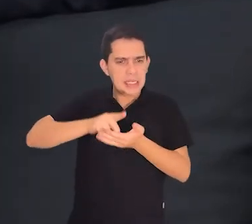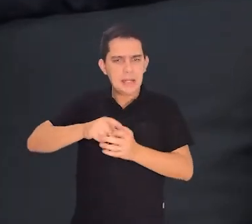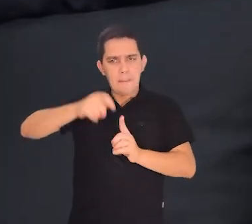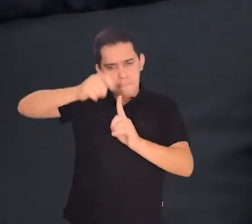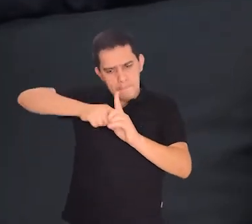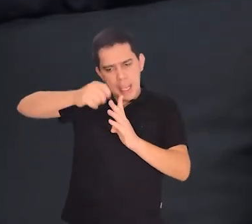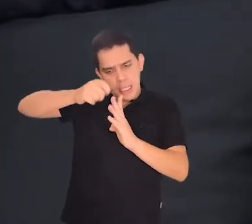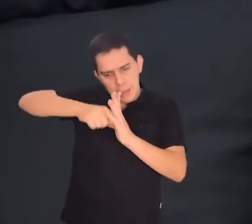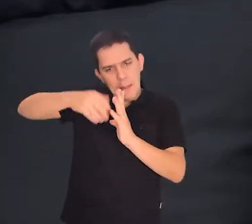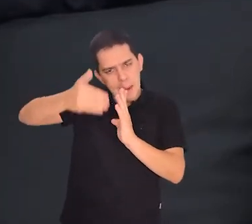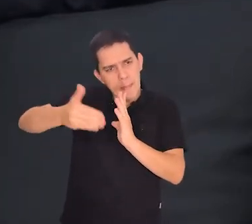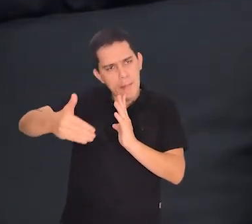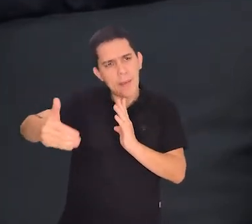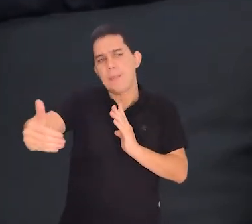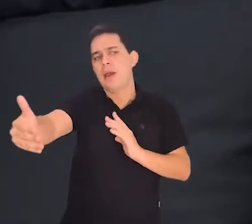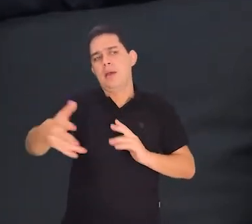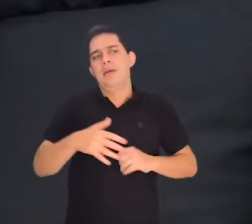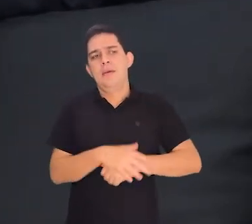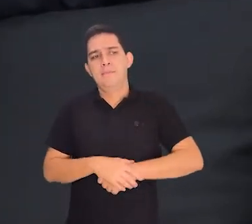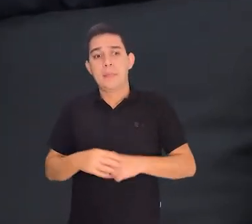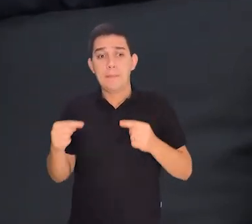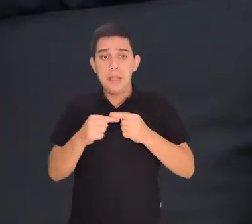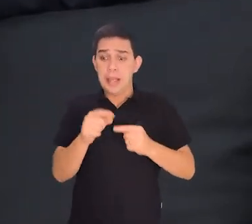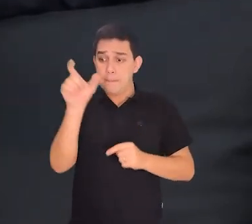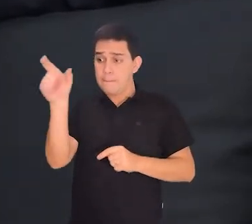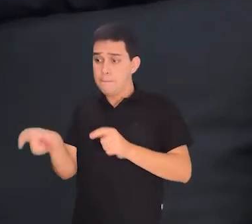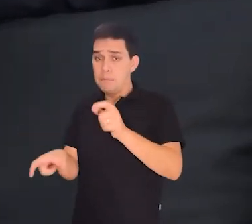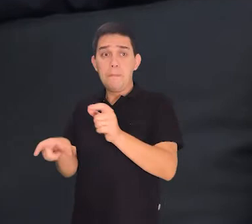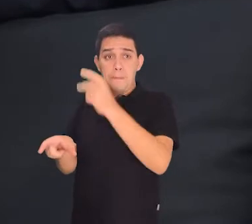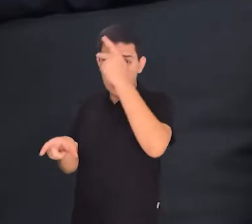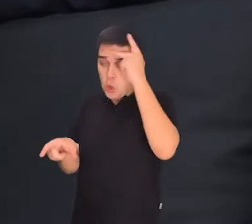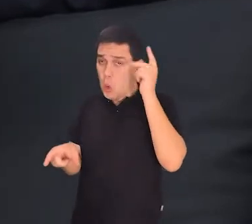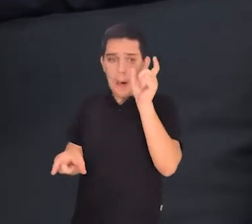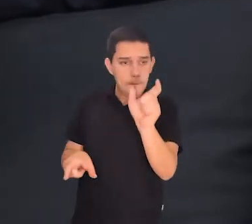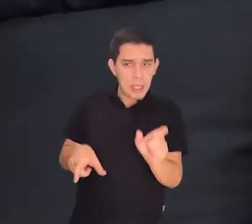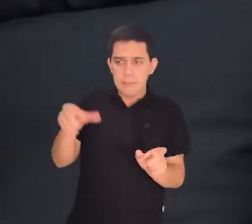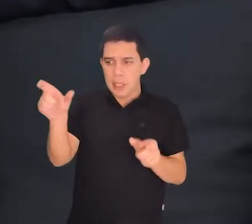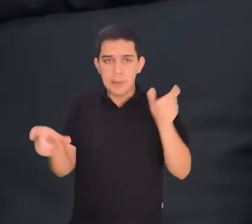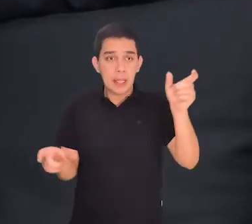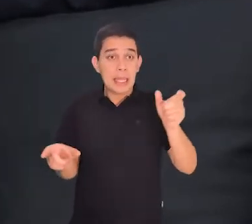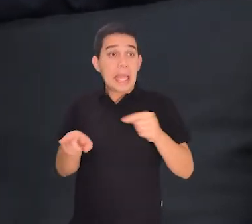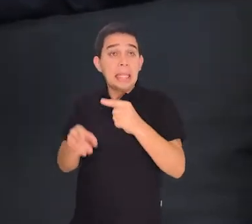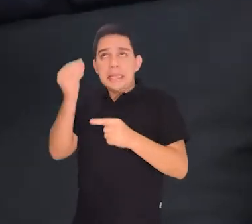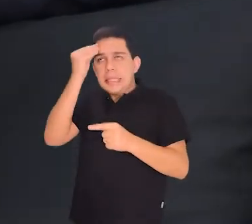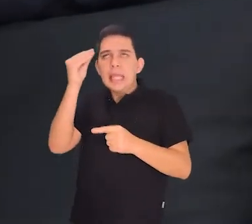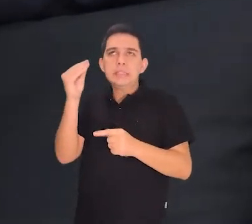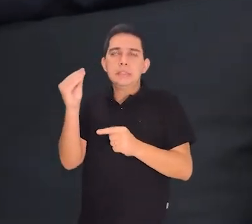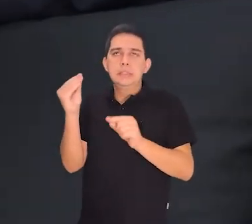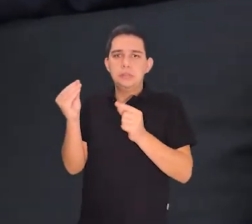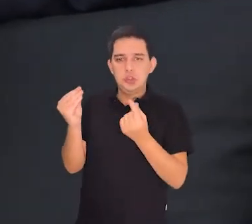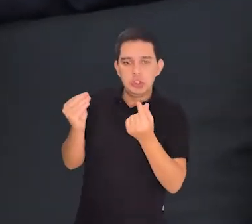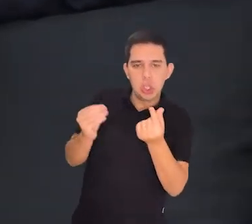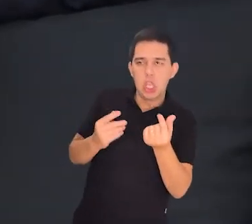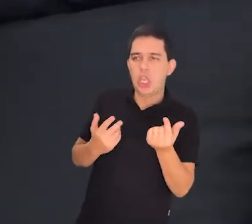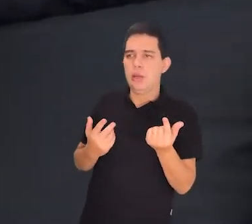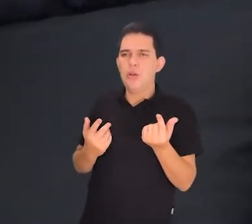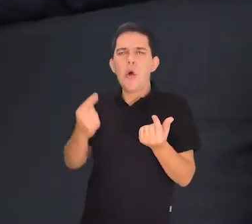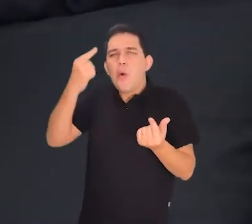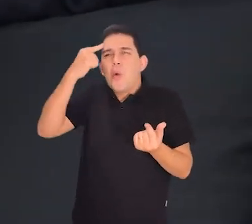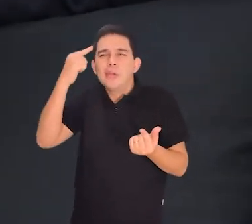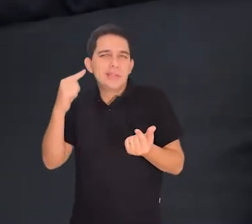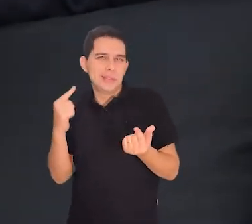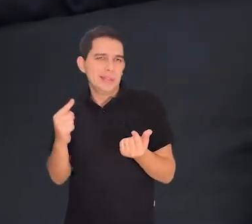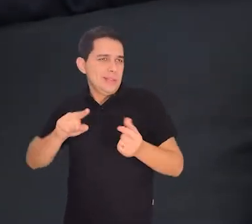meses. Então, está muito mais relacionado com a pessoa e a forma como ela entende o dinheiro do que necessariamente com o orçamento, o quanto ganha. E você tem, por